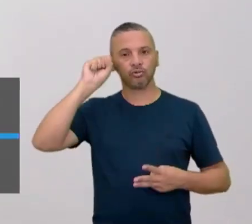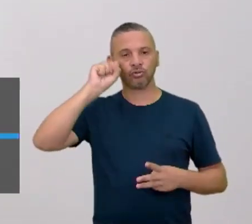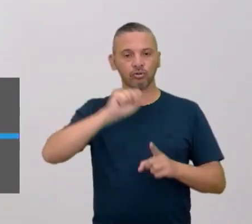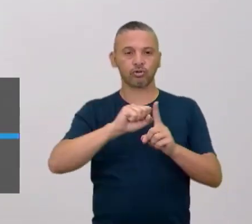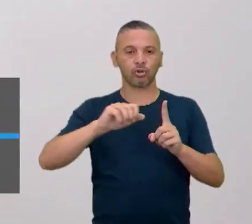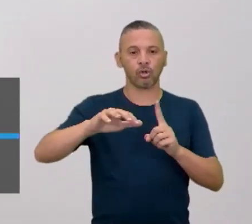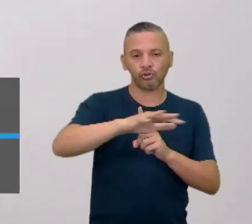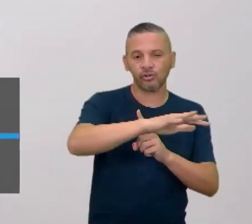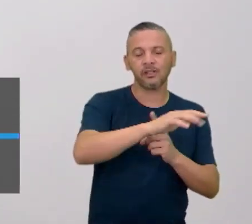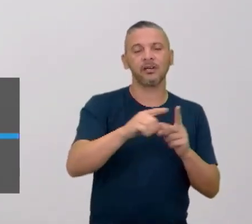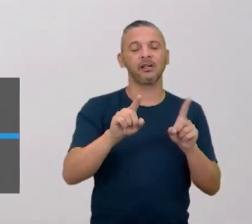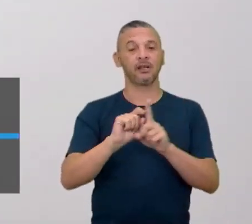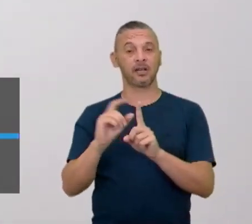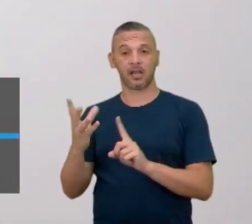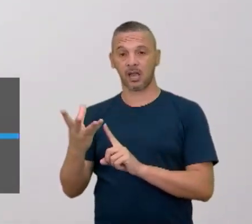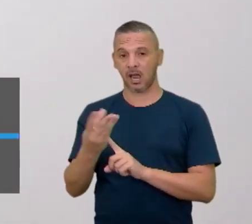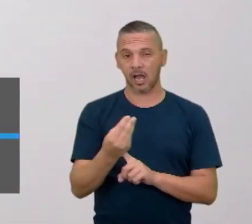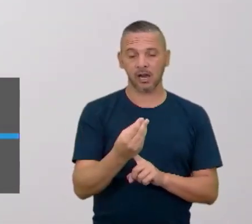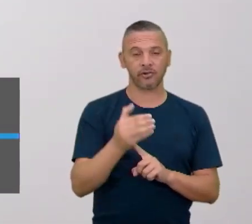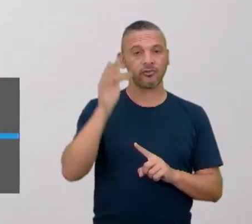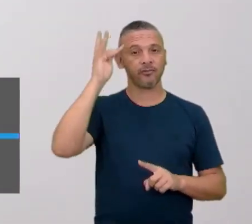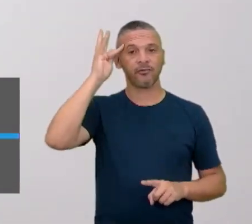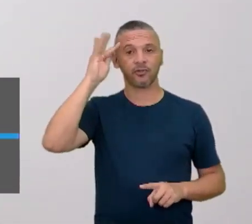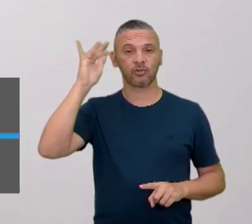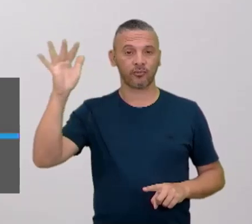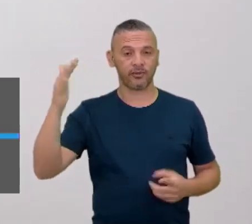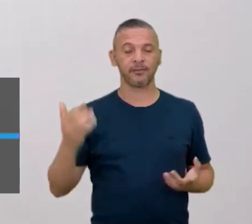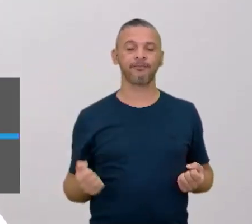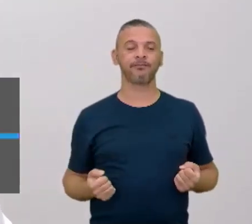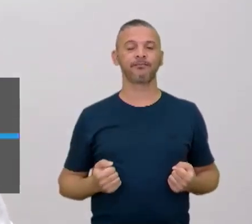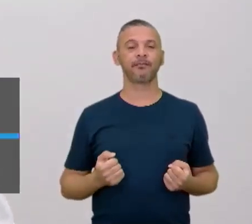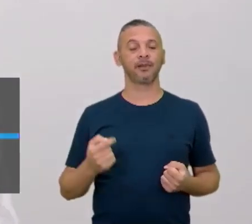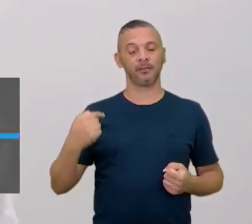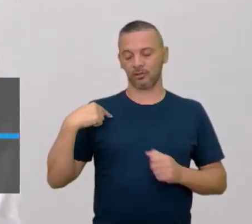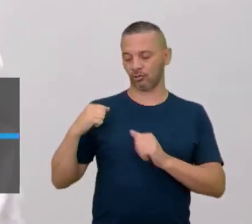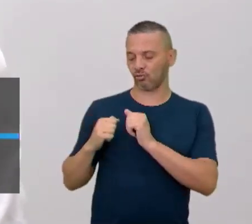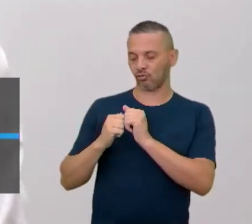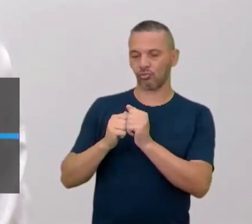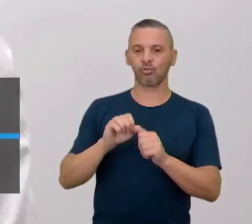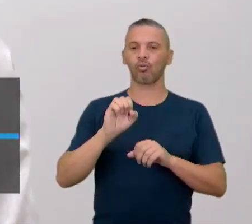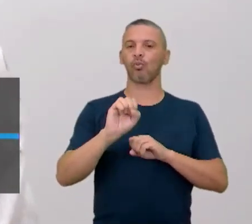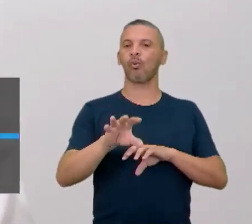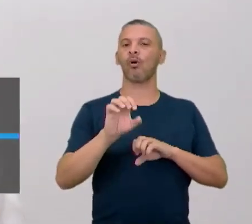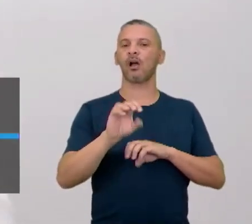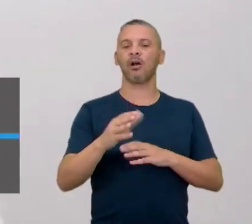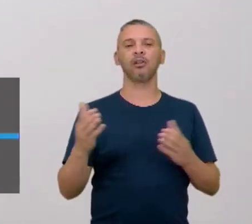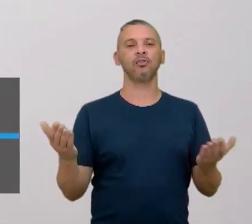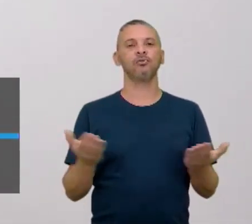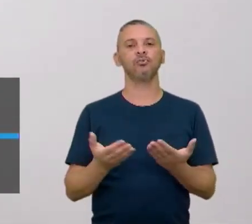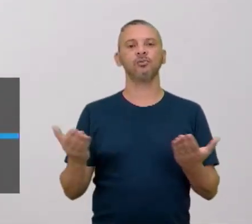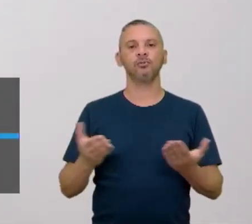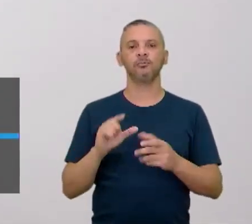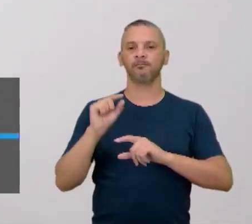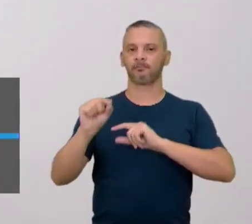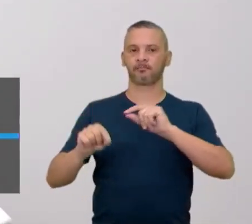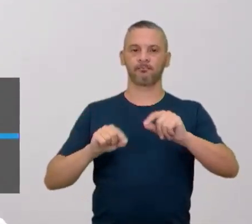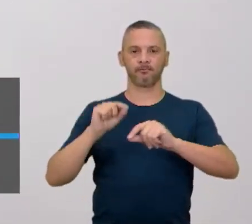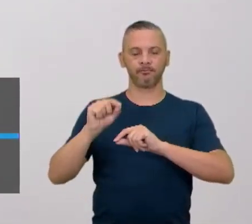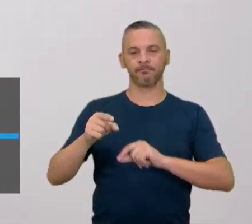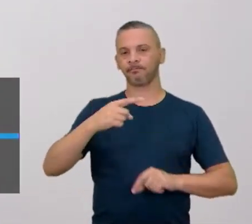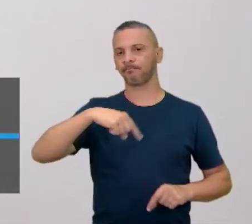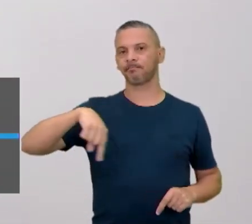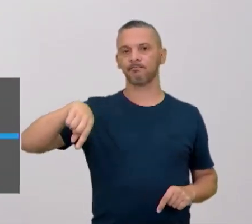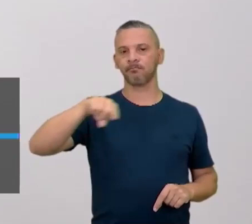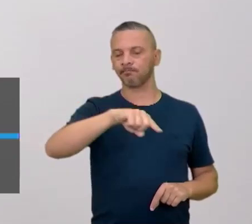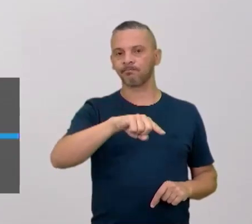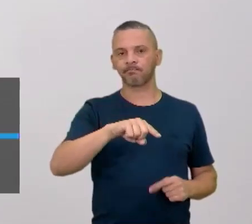arte e da filosofia também. E para me acompanhar nessa jornada ao qual a gente